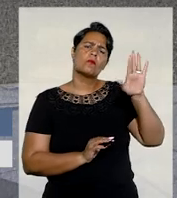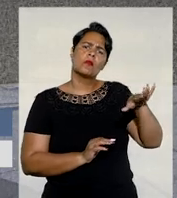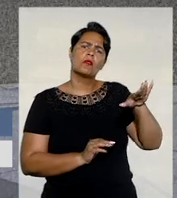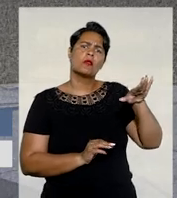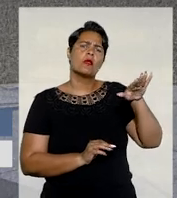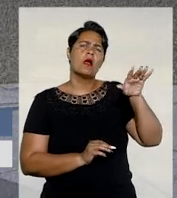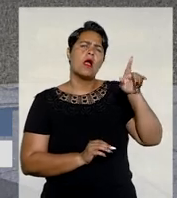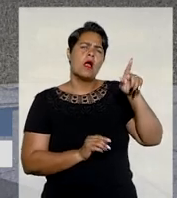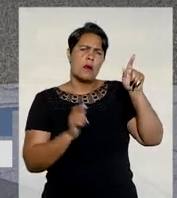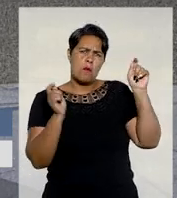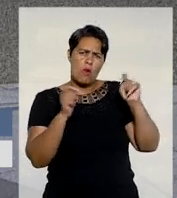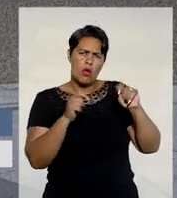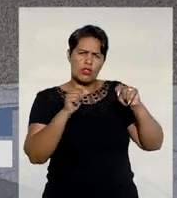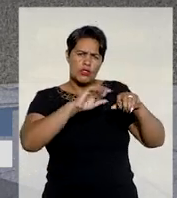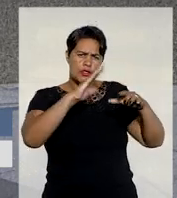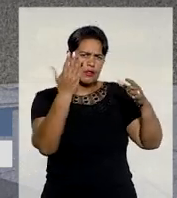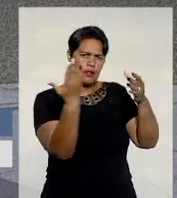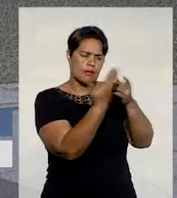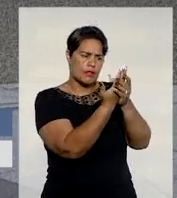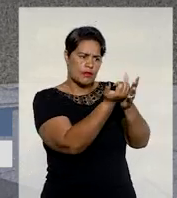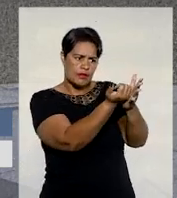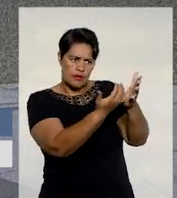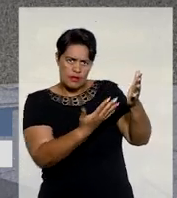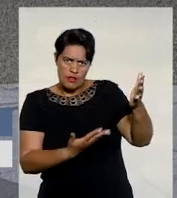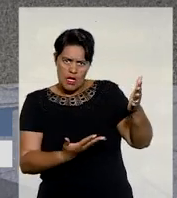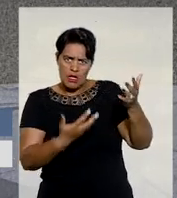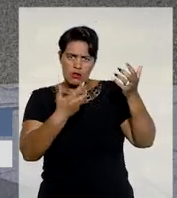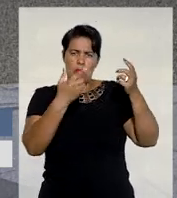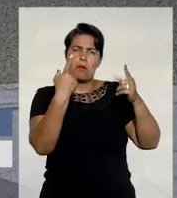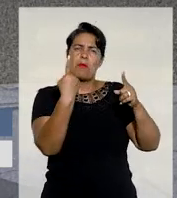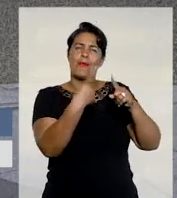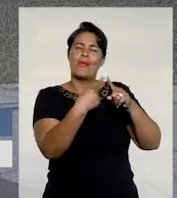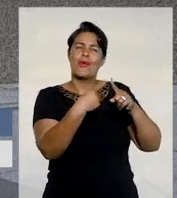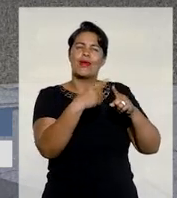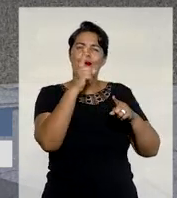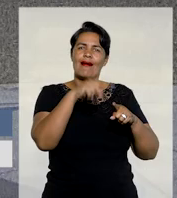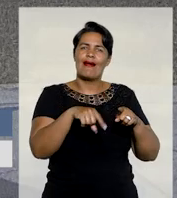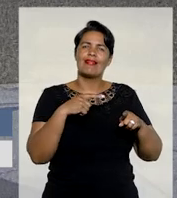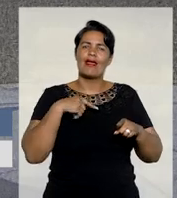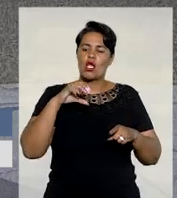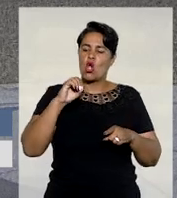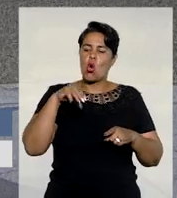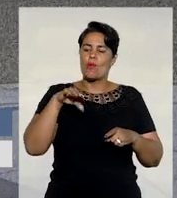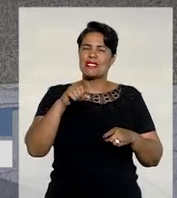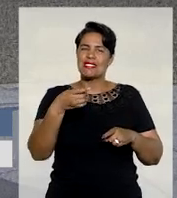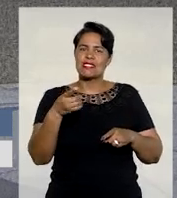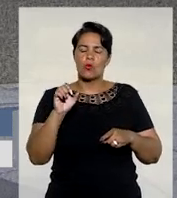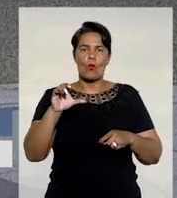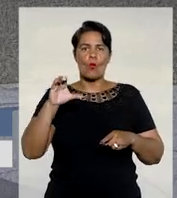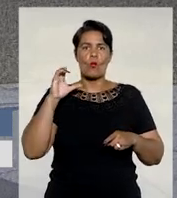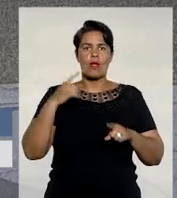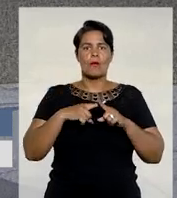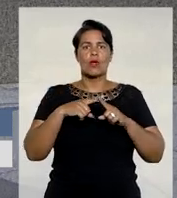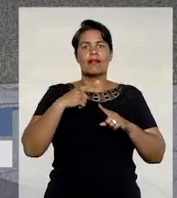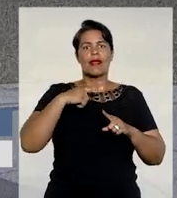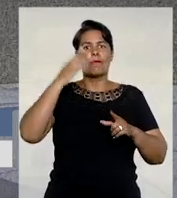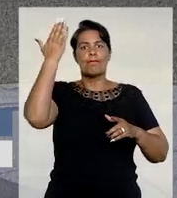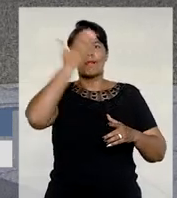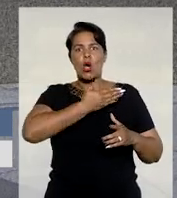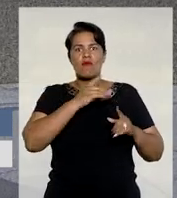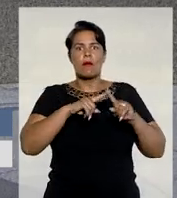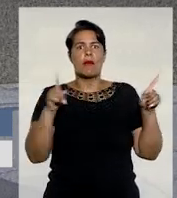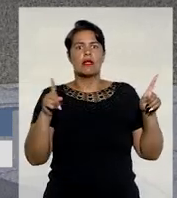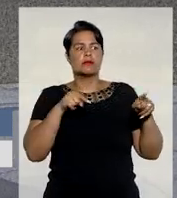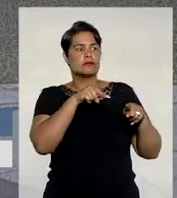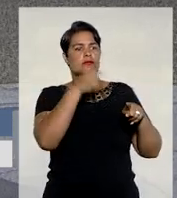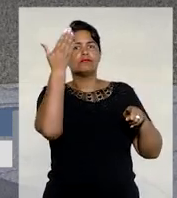é cabível a interposição de embargos de declaração sob alegação de omissão, relacionada a alguma prova